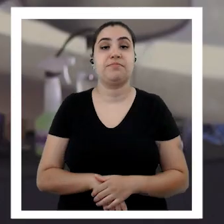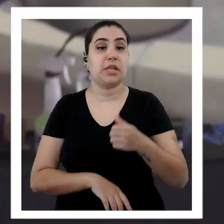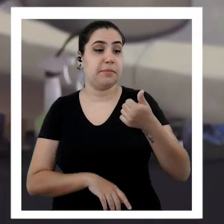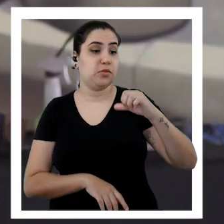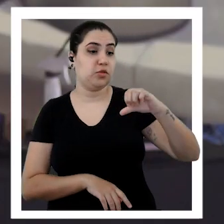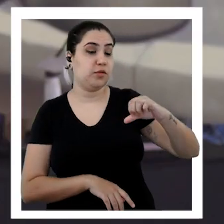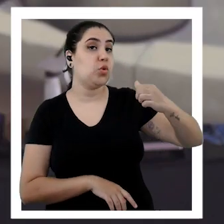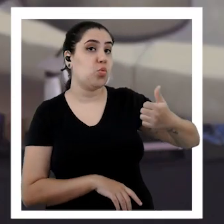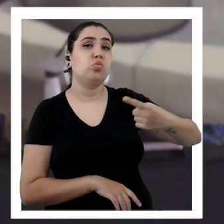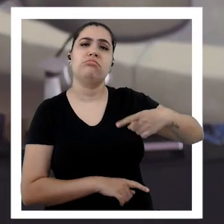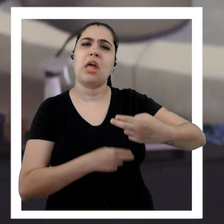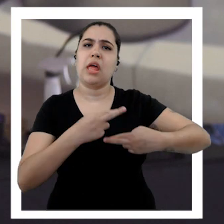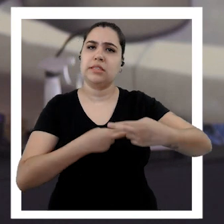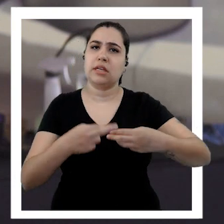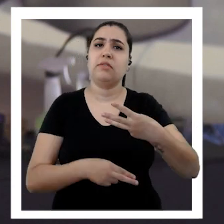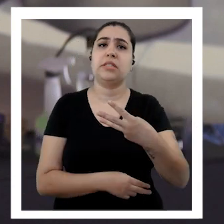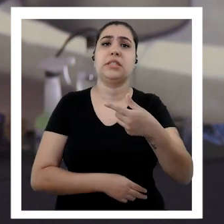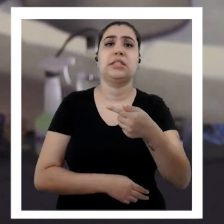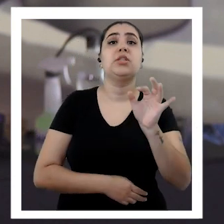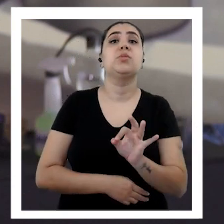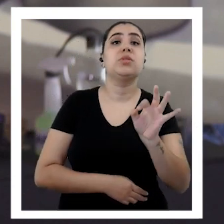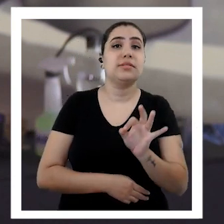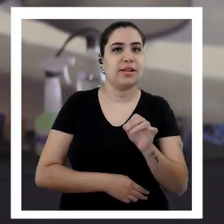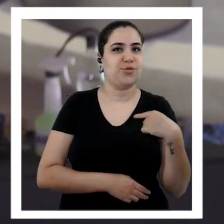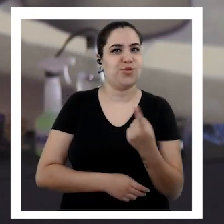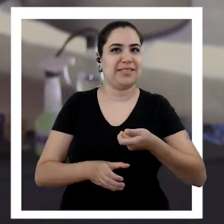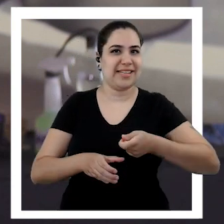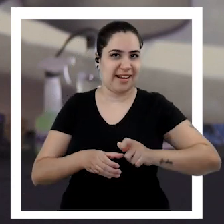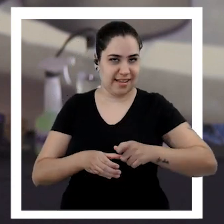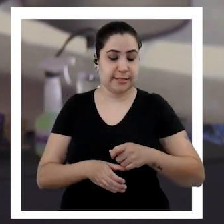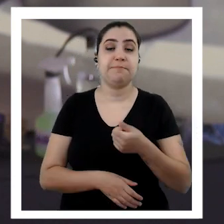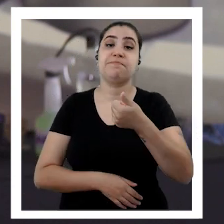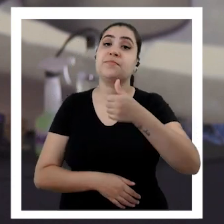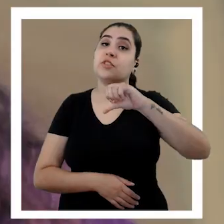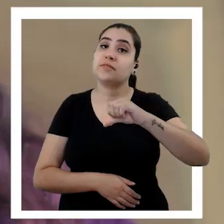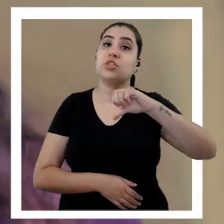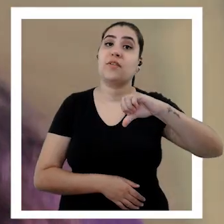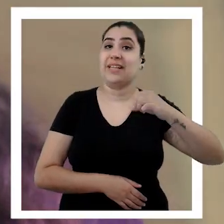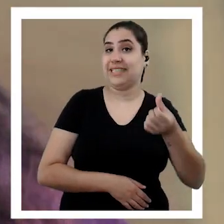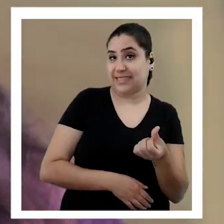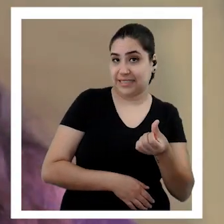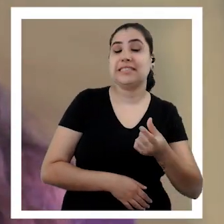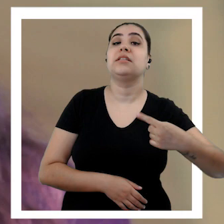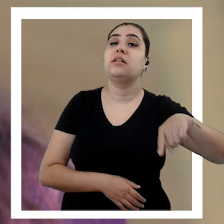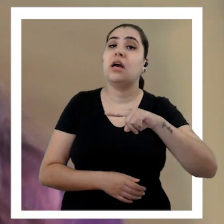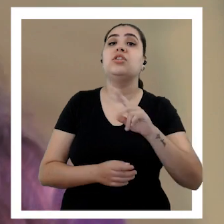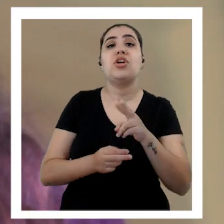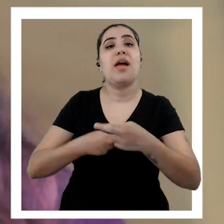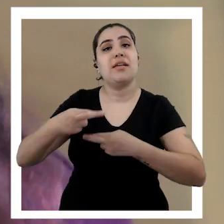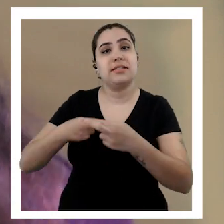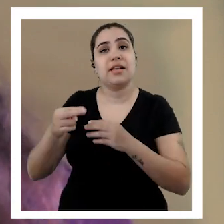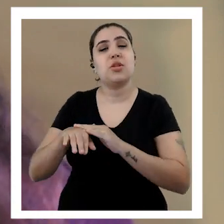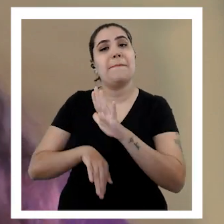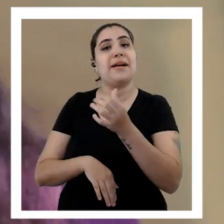Em 1991, a gente reciclava 37% das nossas latinhas. Em 1996,